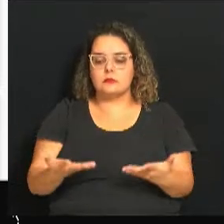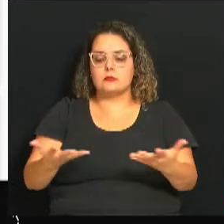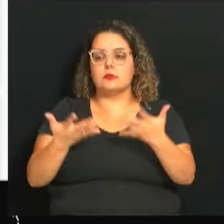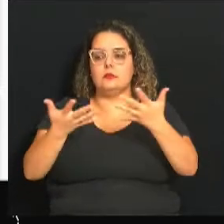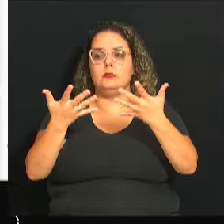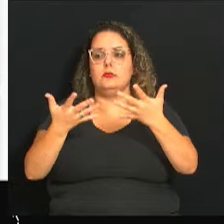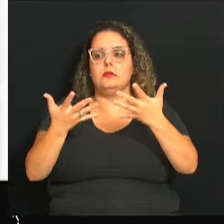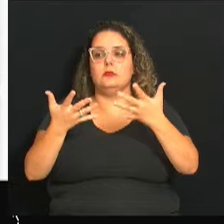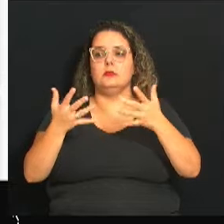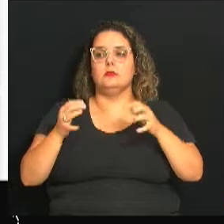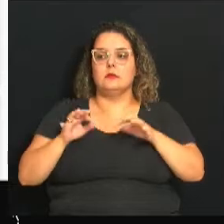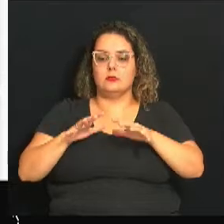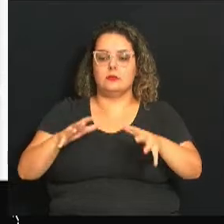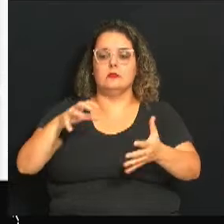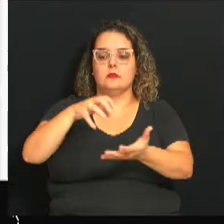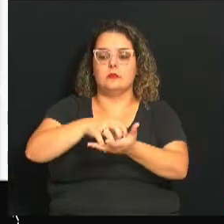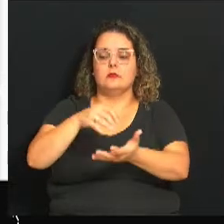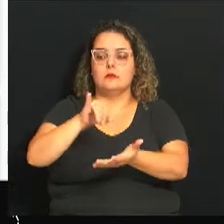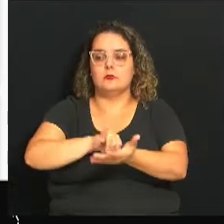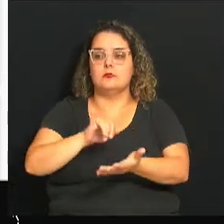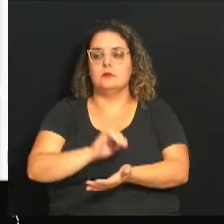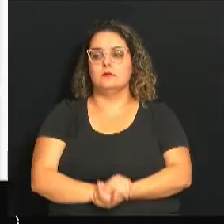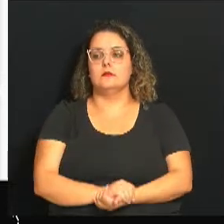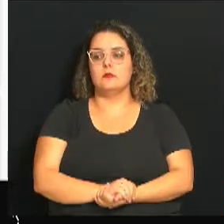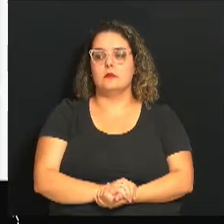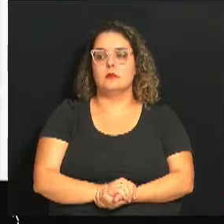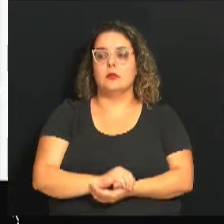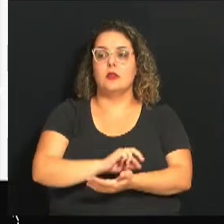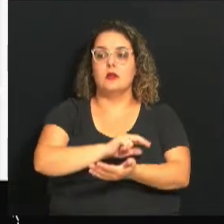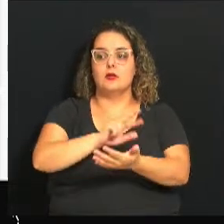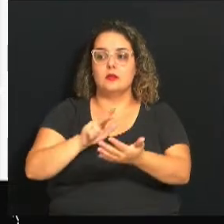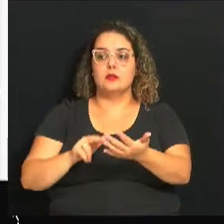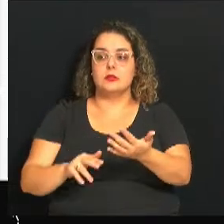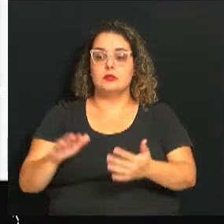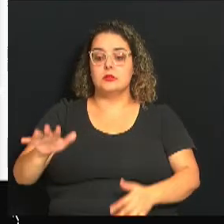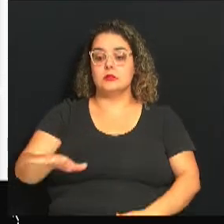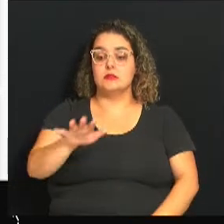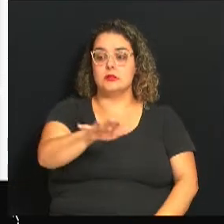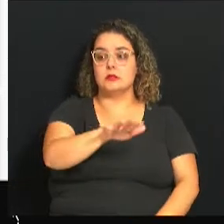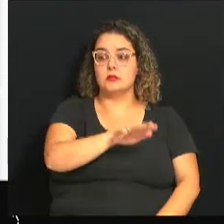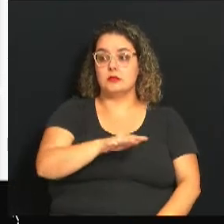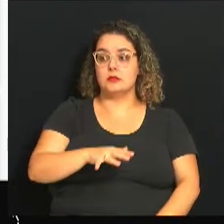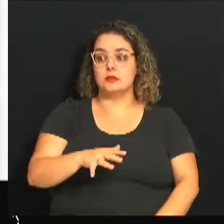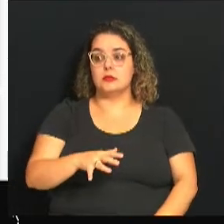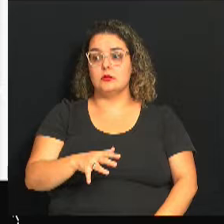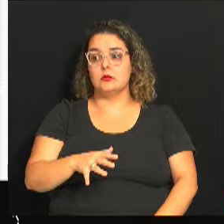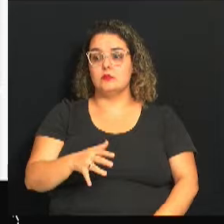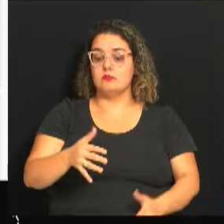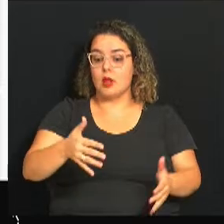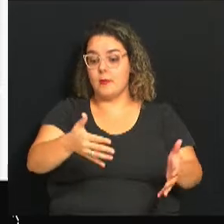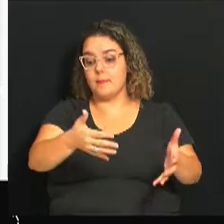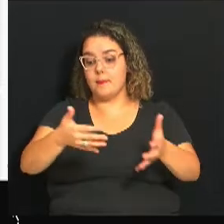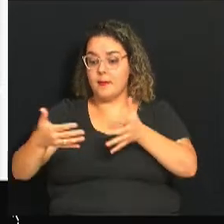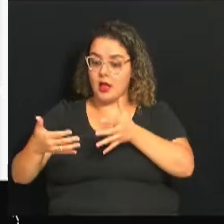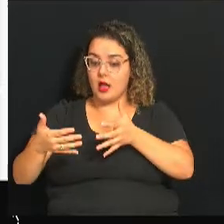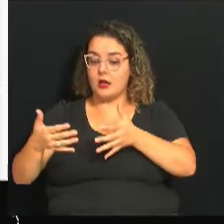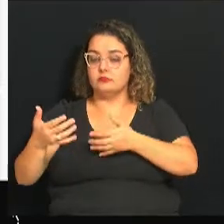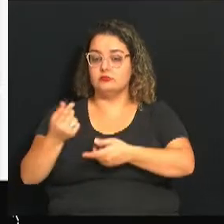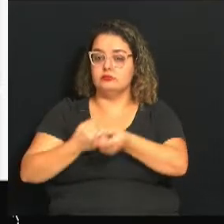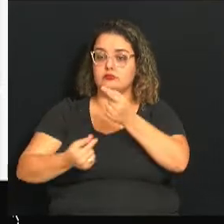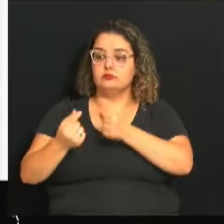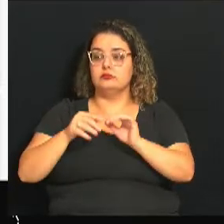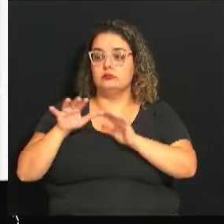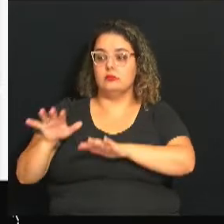no centro, sabendo que tem todas essas regiões que acaba puxando essa atividade econômica para